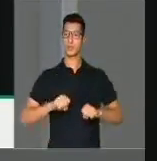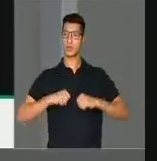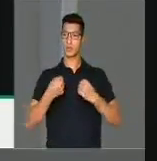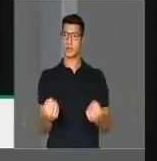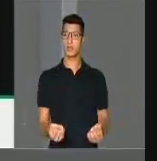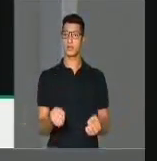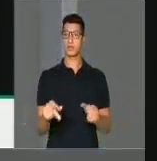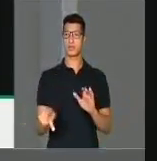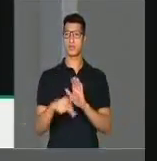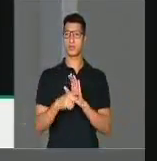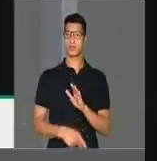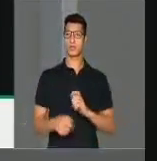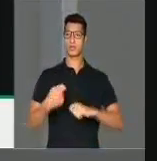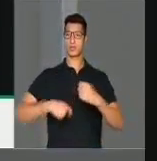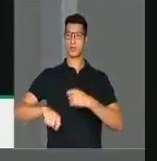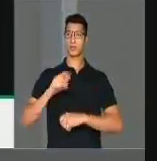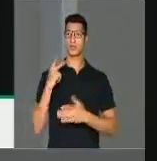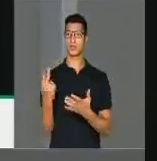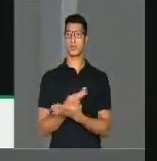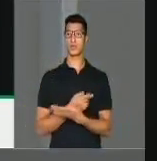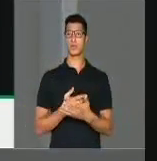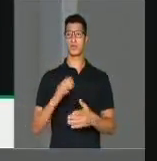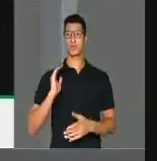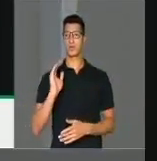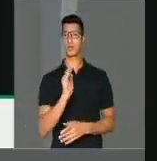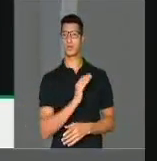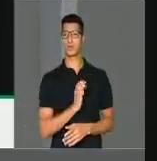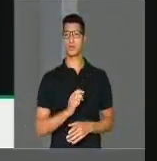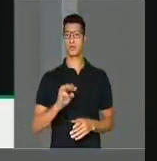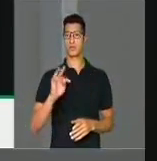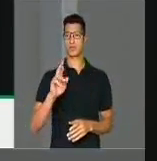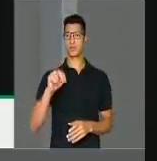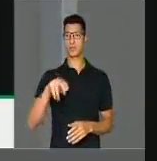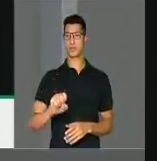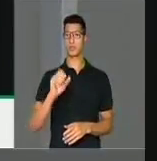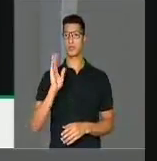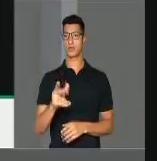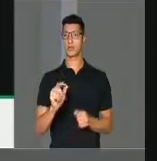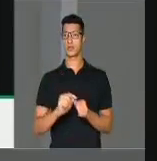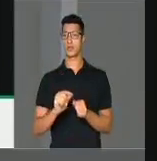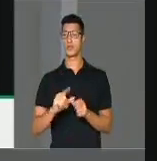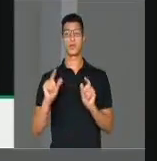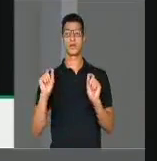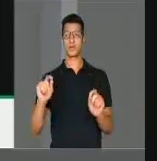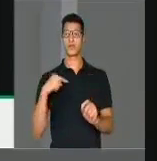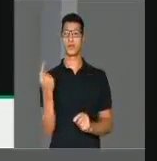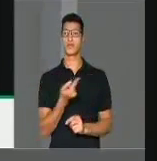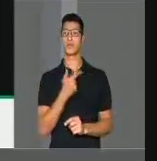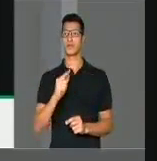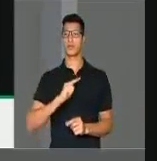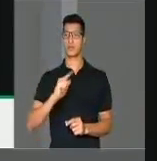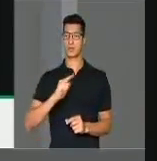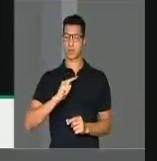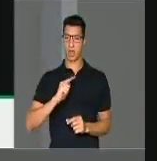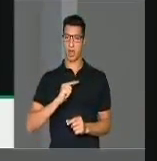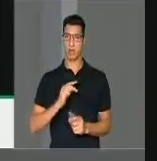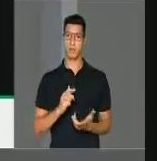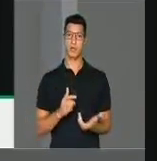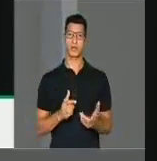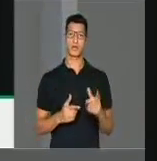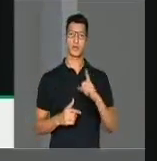de tudo, o fortalecimento dessa economia. Então, essa comissão da Transnordestina vem fazendo com que nós